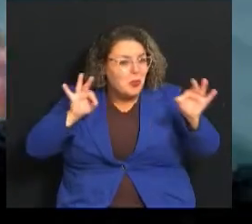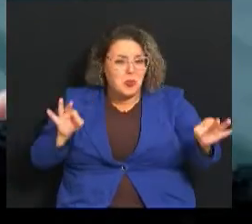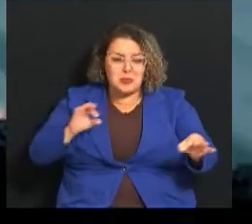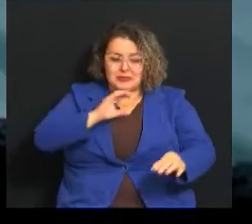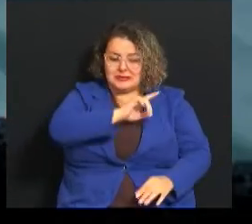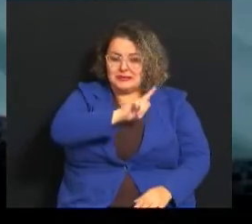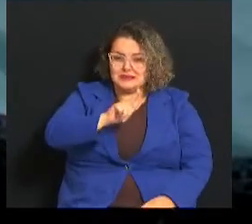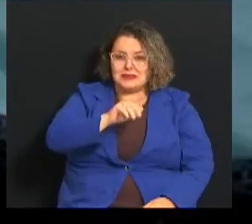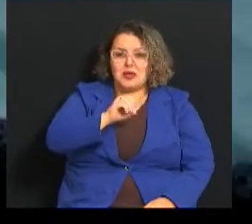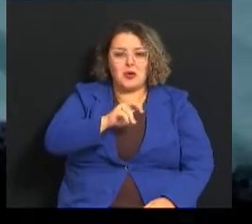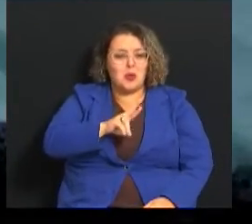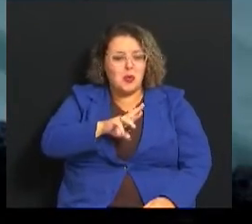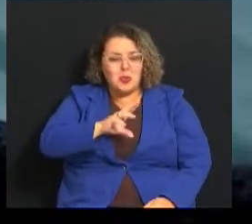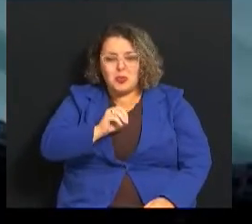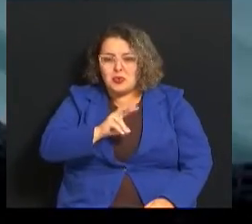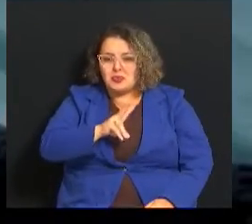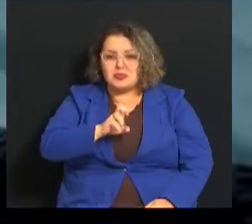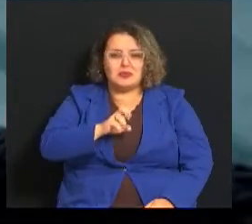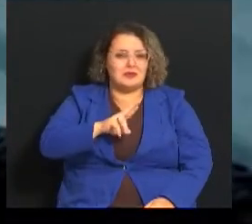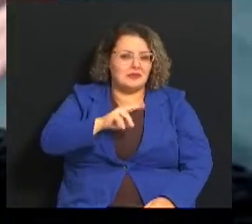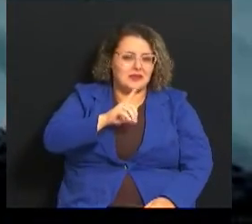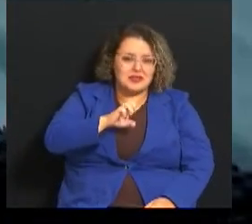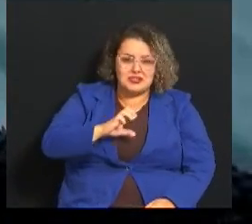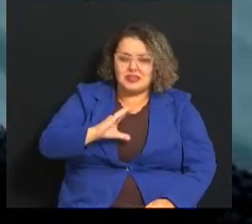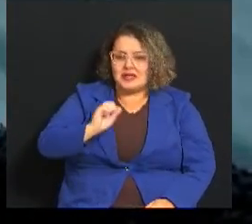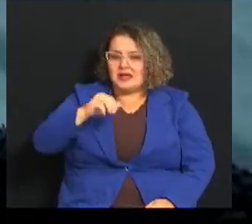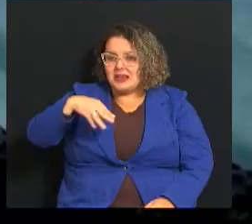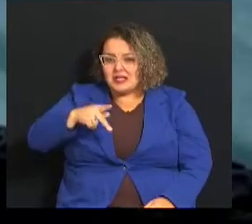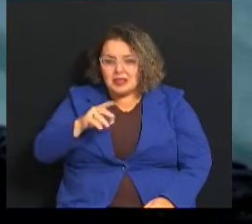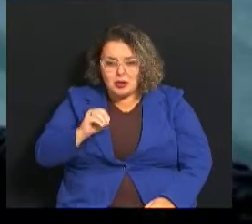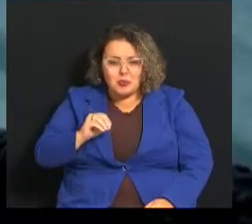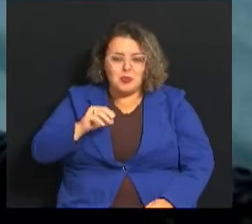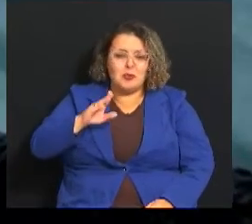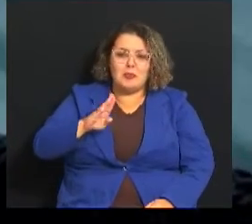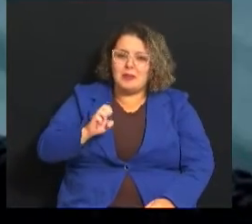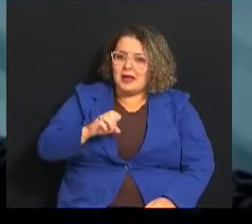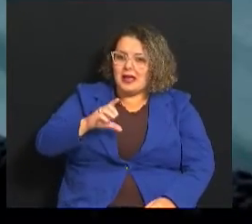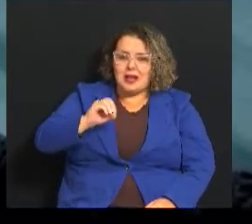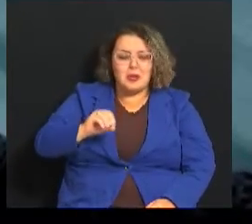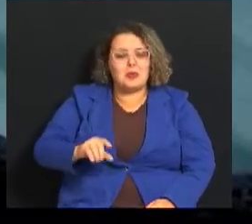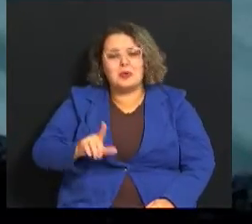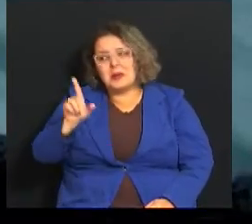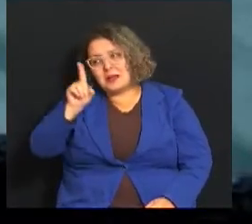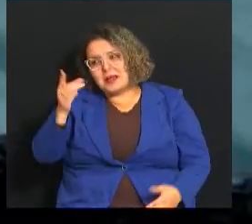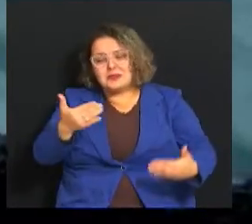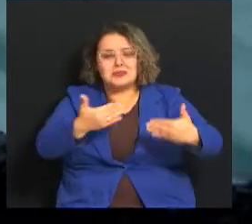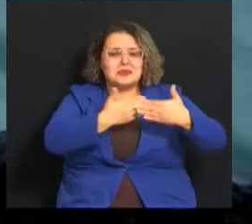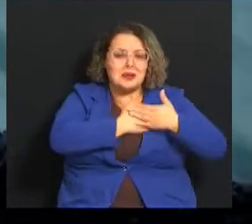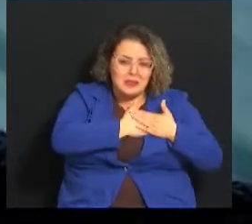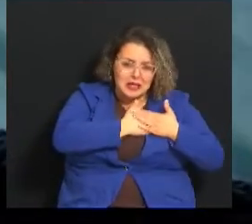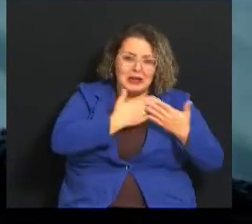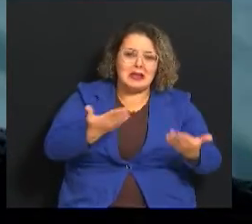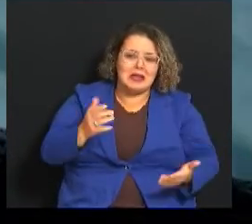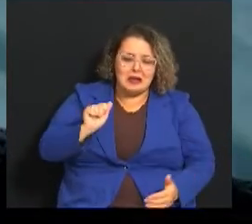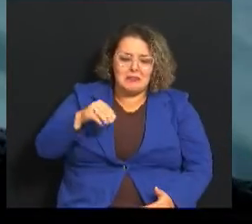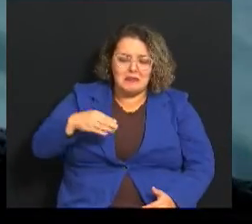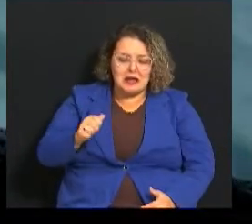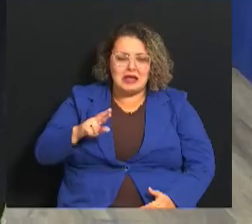Ouro Verde, Campo Belo, pessoal lá dos Amarais, enfim, uma população que precisa muito do transporte